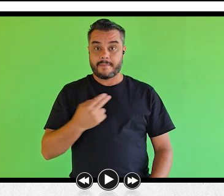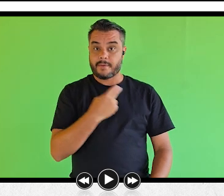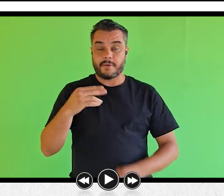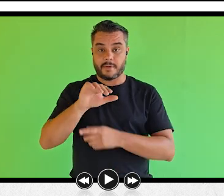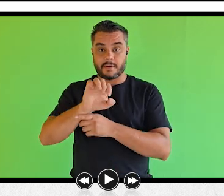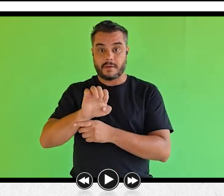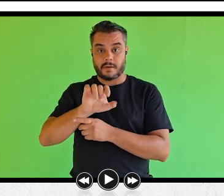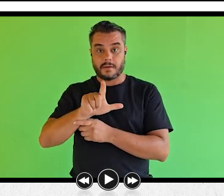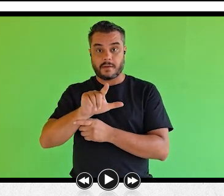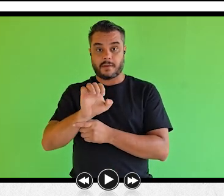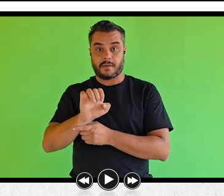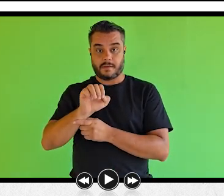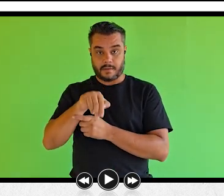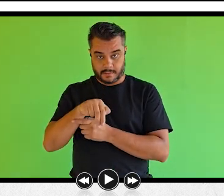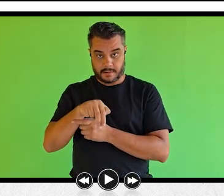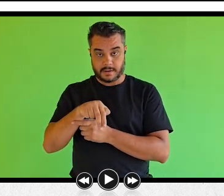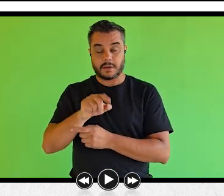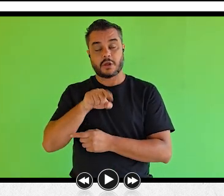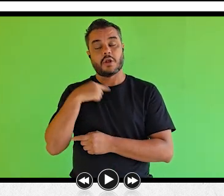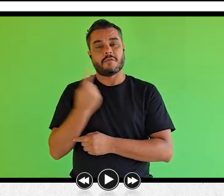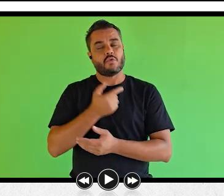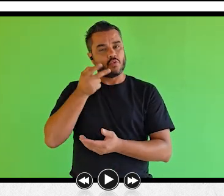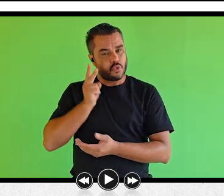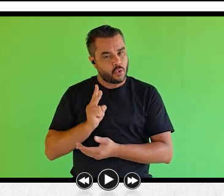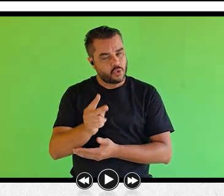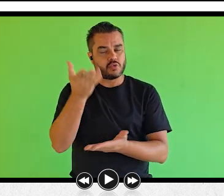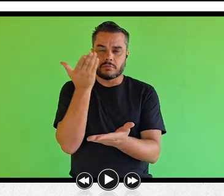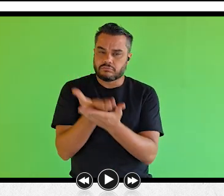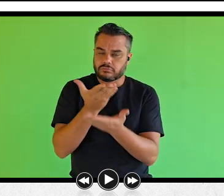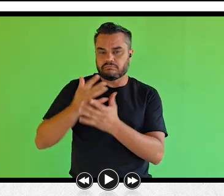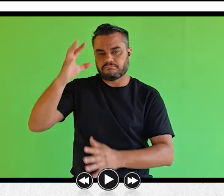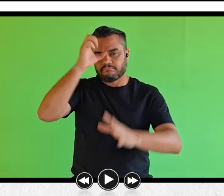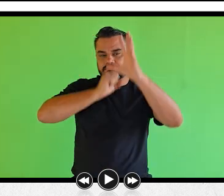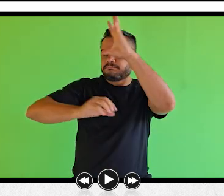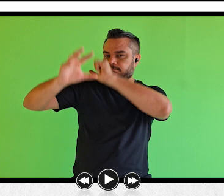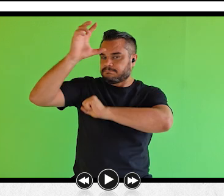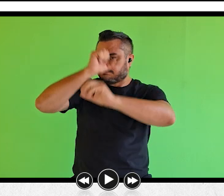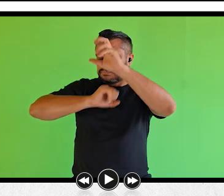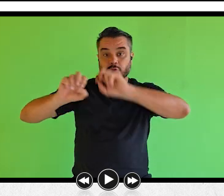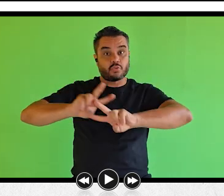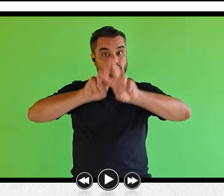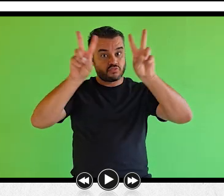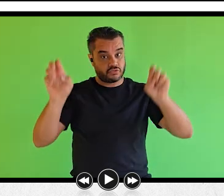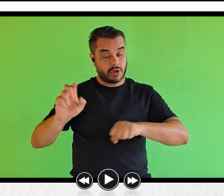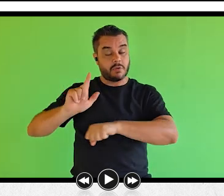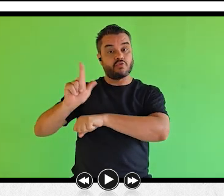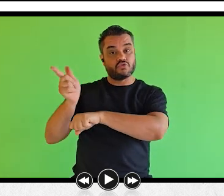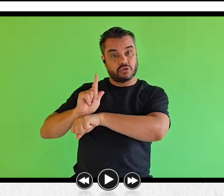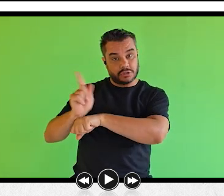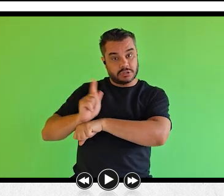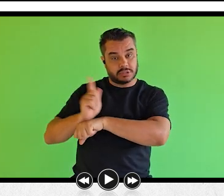Olá, eu sou a Ellen Dânia Santos e vamos dar continuidade a essa jornada de aprendizagem sobre